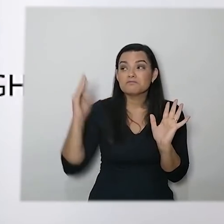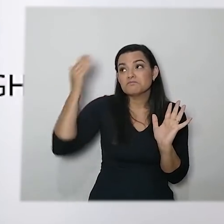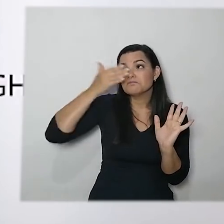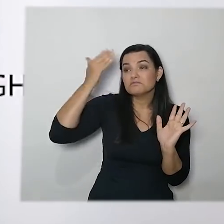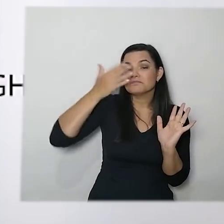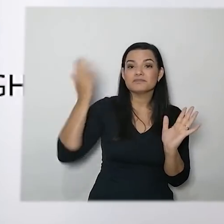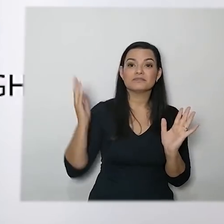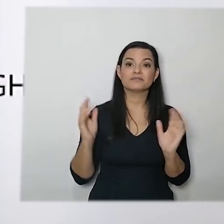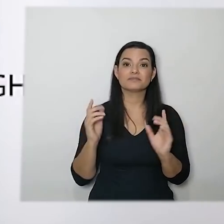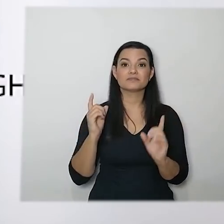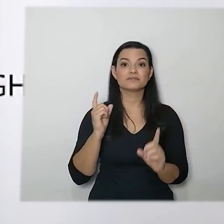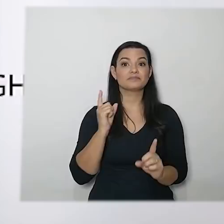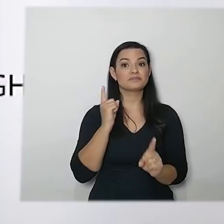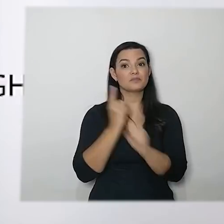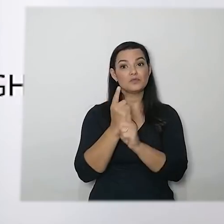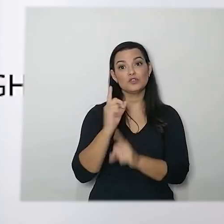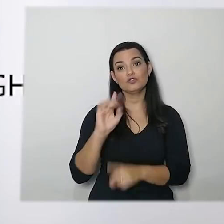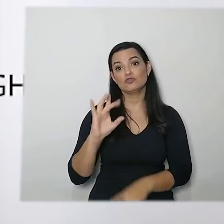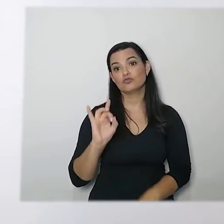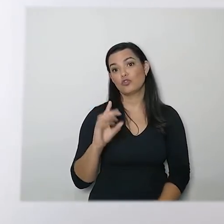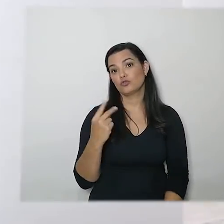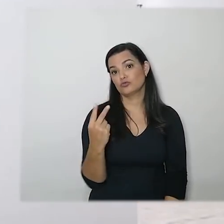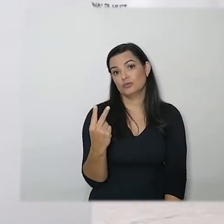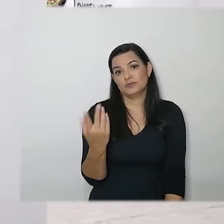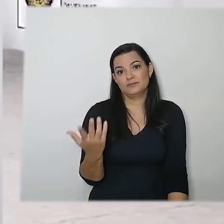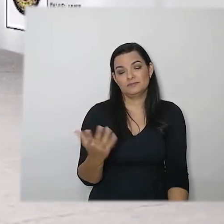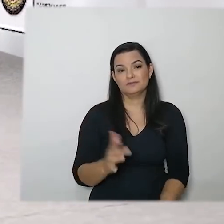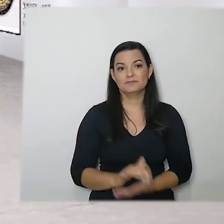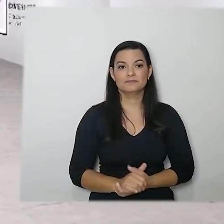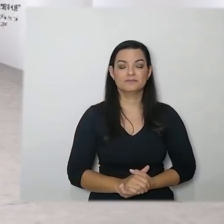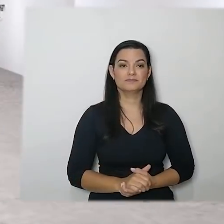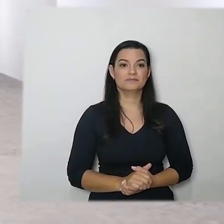podemos encontrar essas duas, não é mesmo?